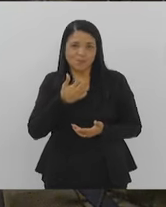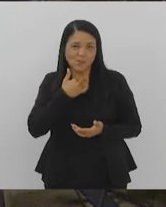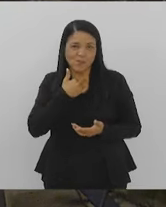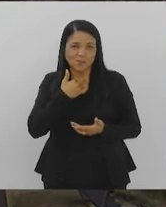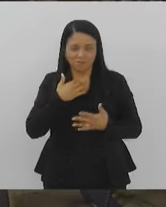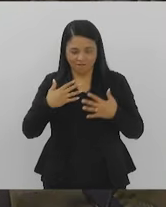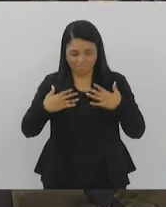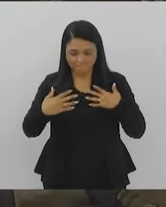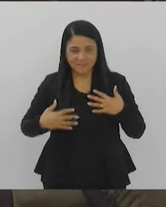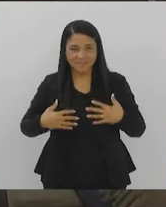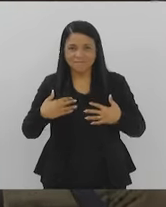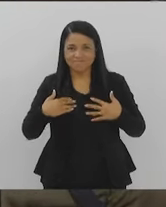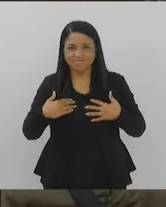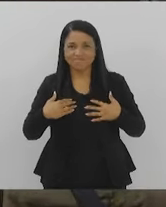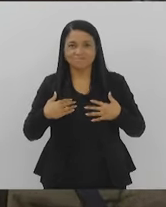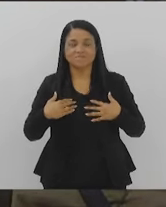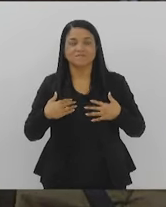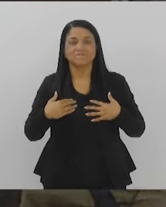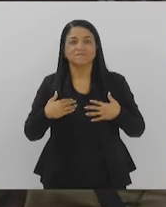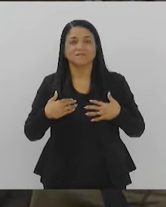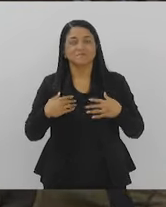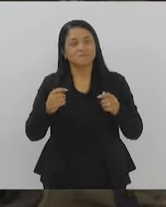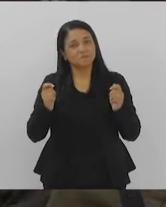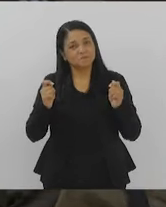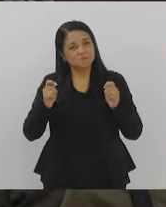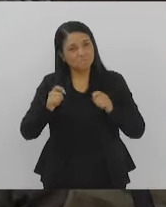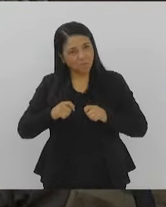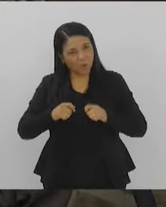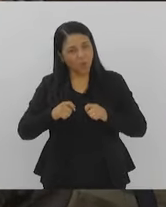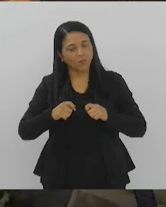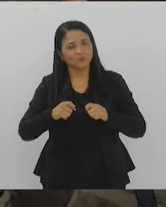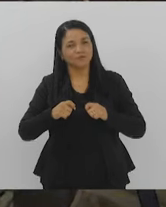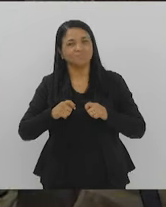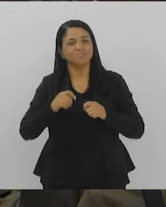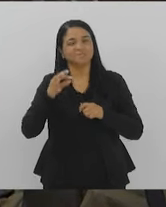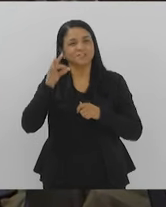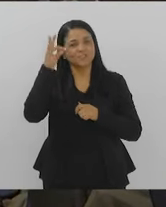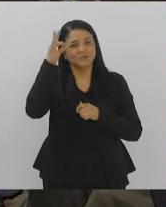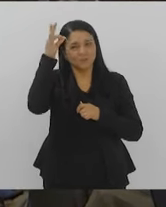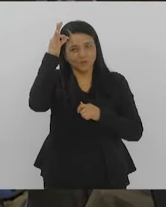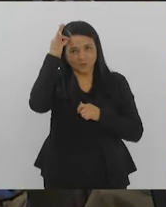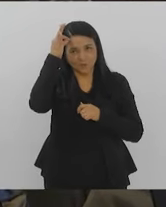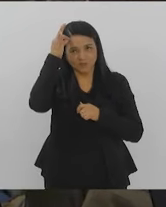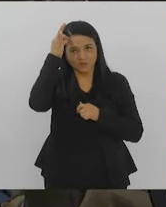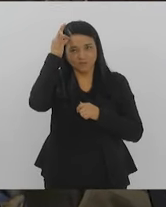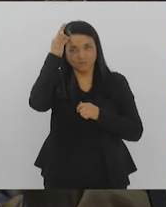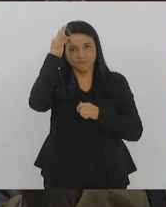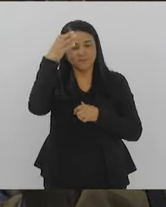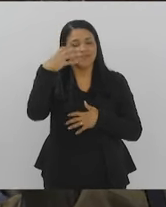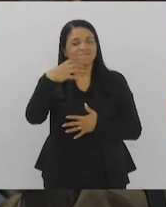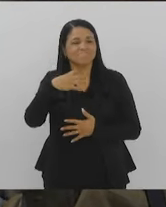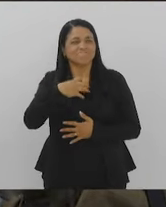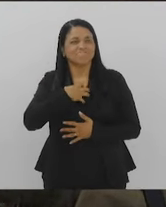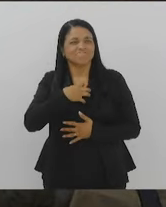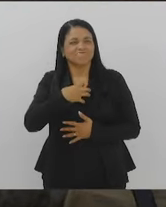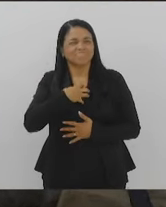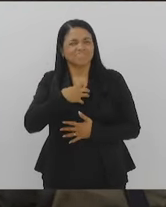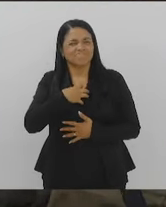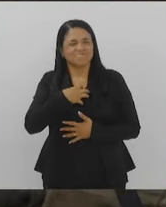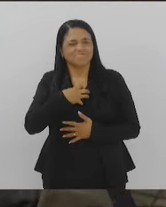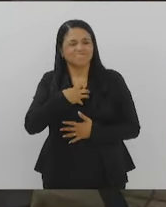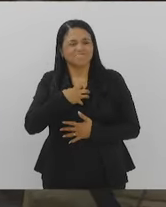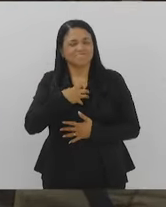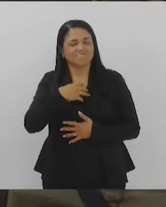fisicamente, mas pode estar espiritualmente, porque nós sentimos a presença do